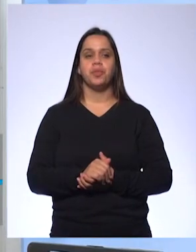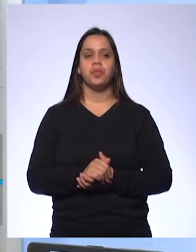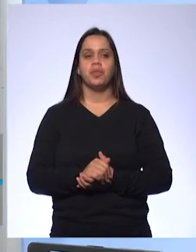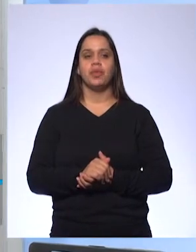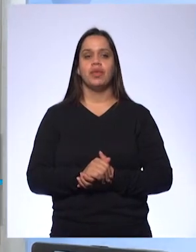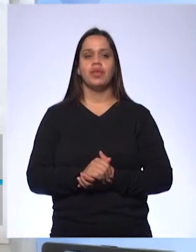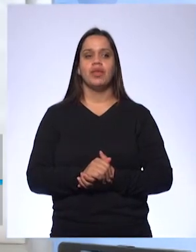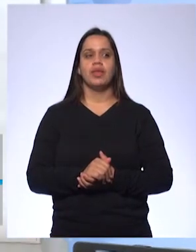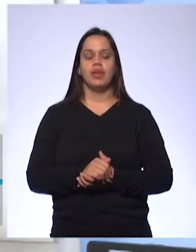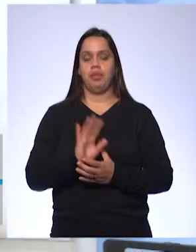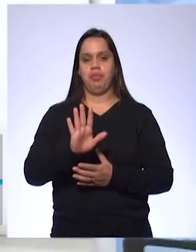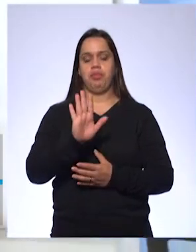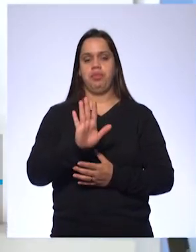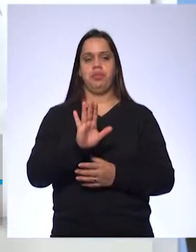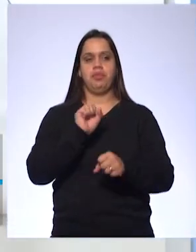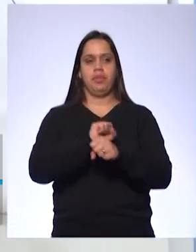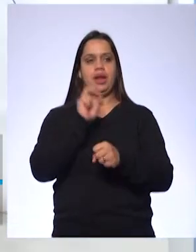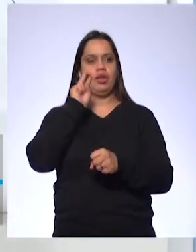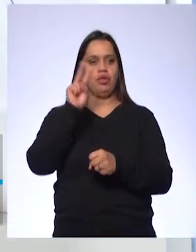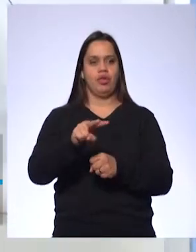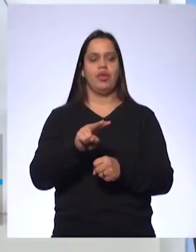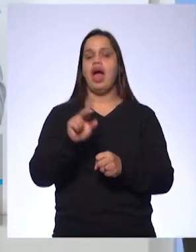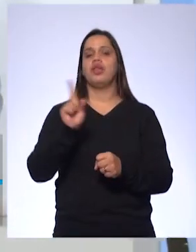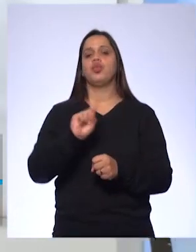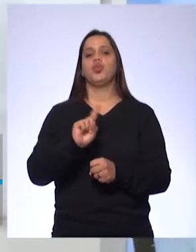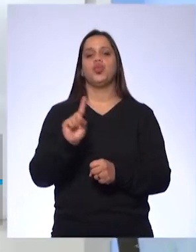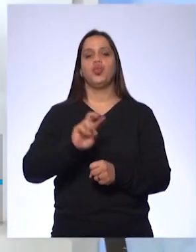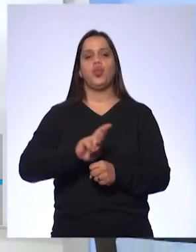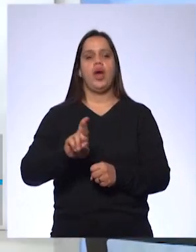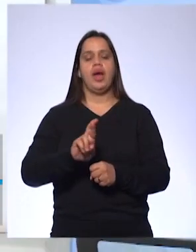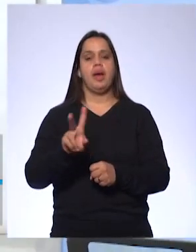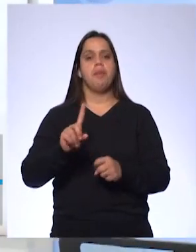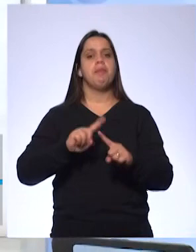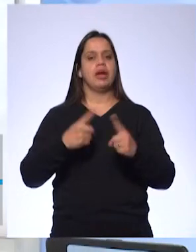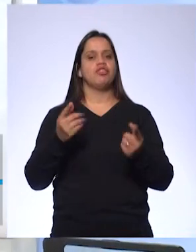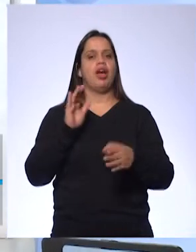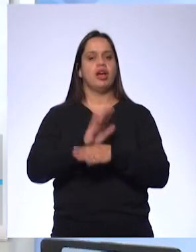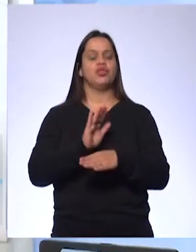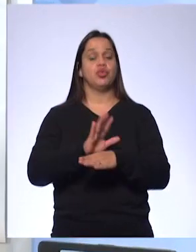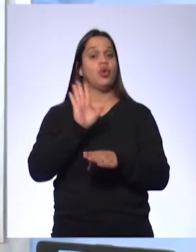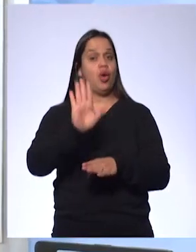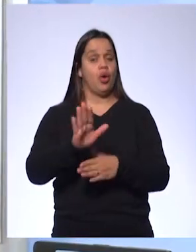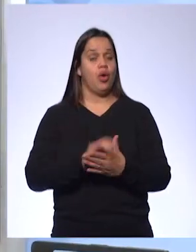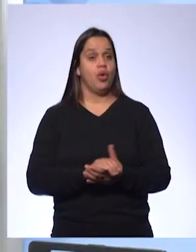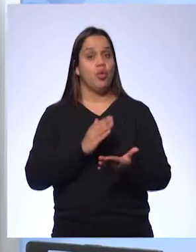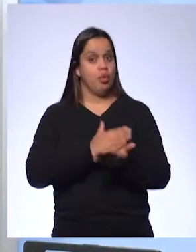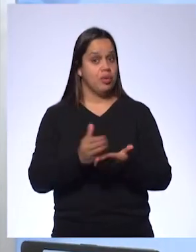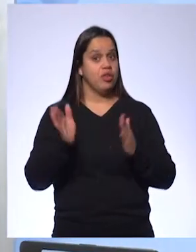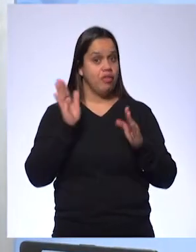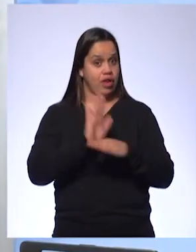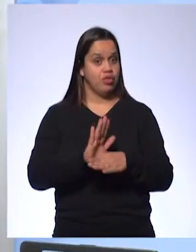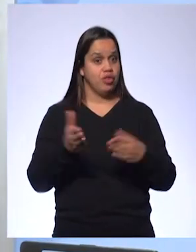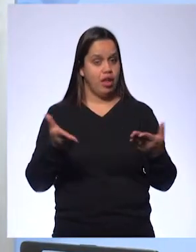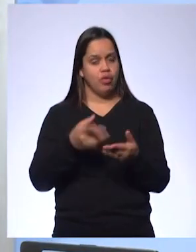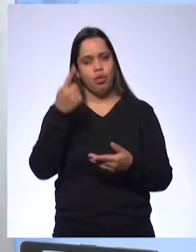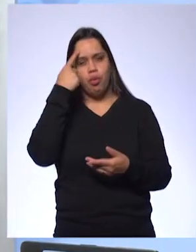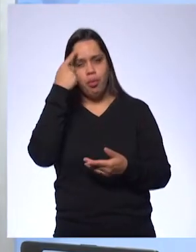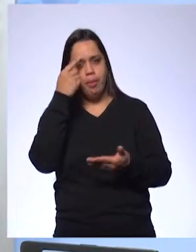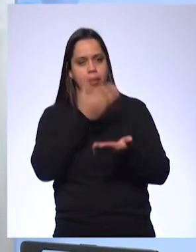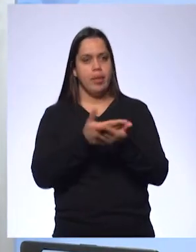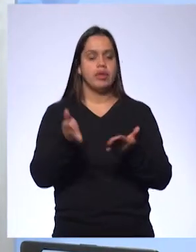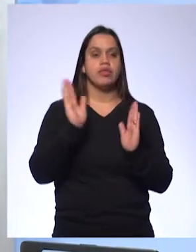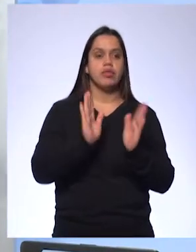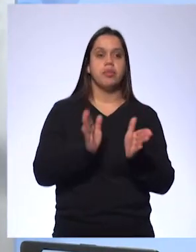Eu acho que... Peraí. Não é o próximo chat, mas esse já ajuda. Eu te falei lá no comecinho, já vai pensando um